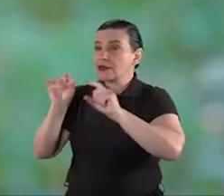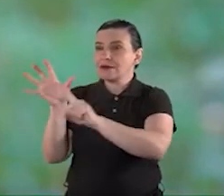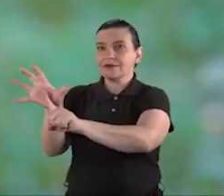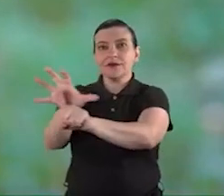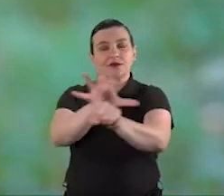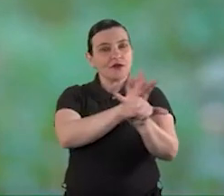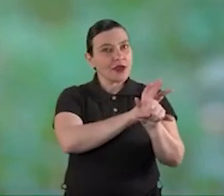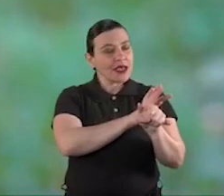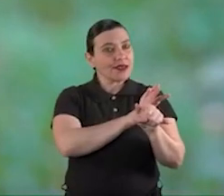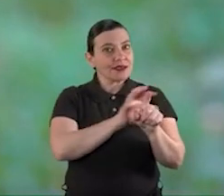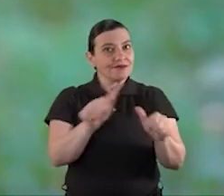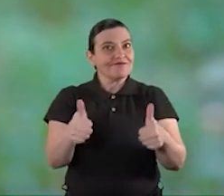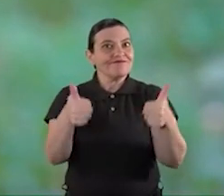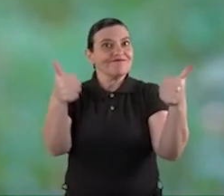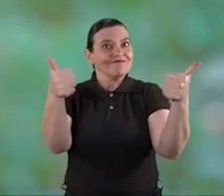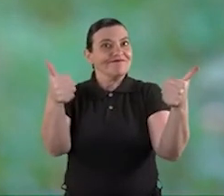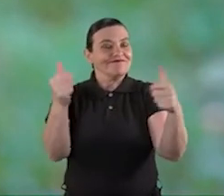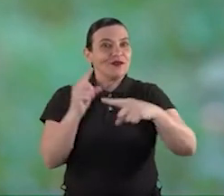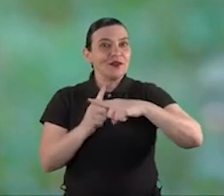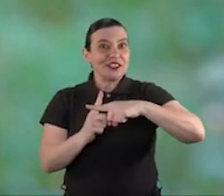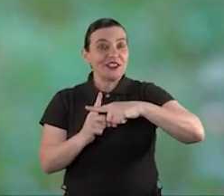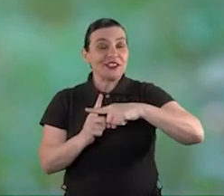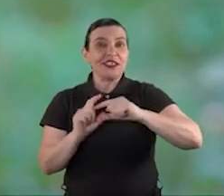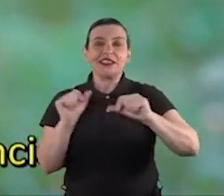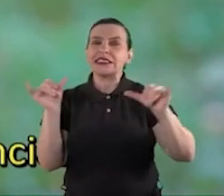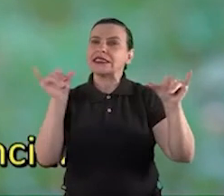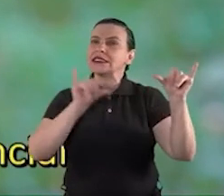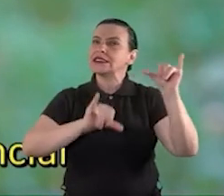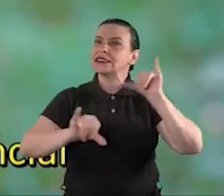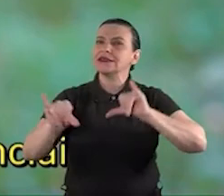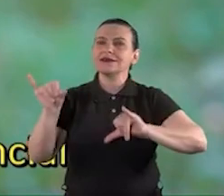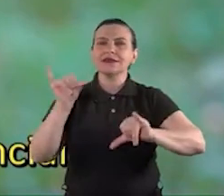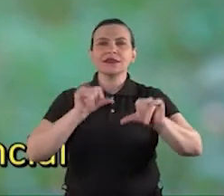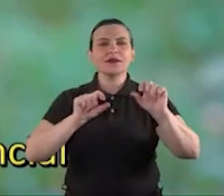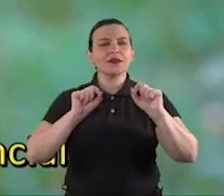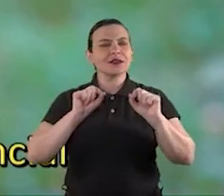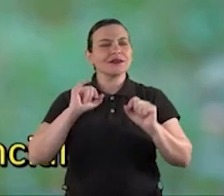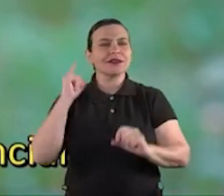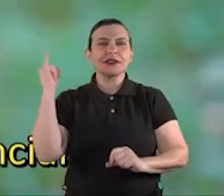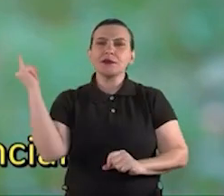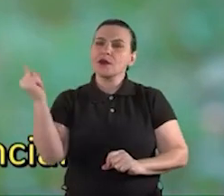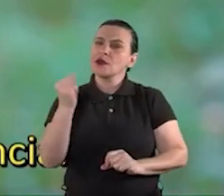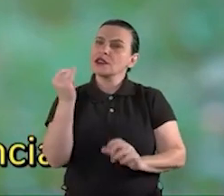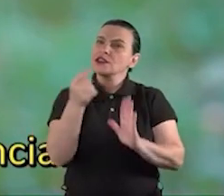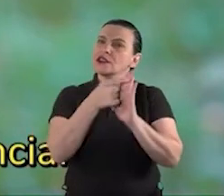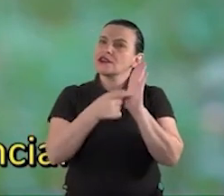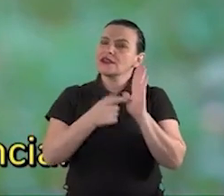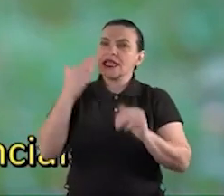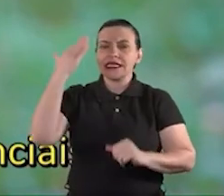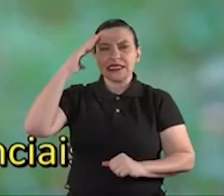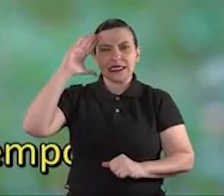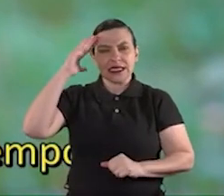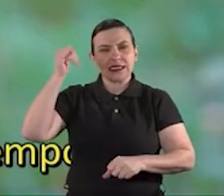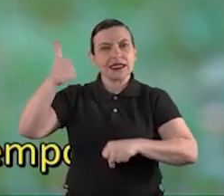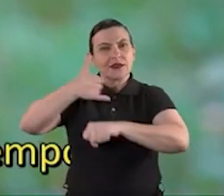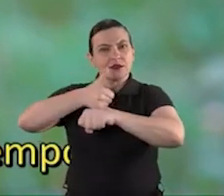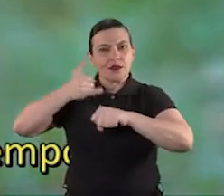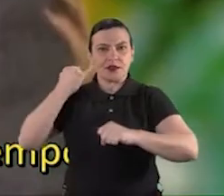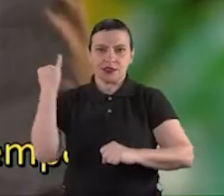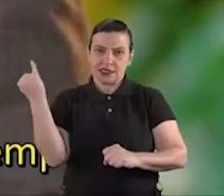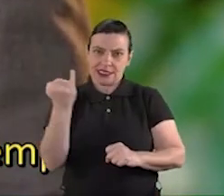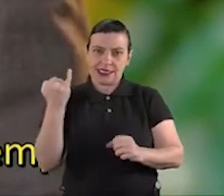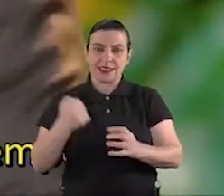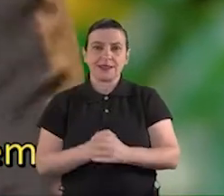benéfica dessa química a química é uma das maneiras mais significativas de classificar a ver os óleos essenciais